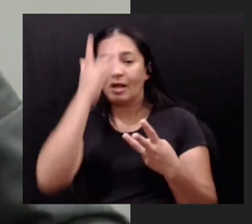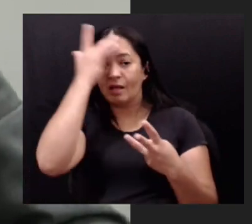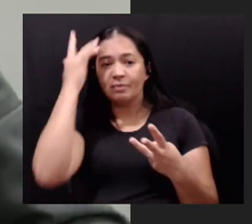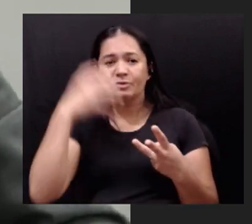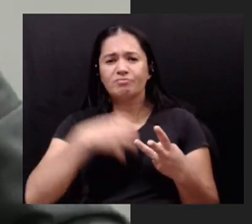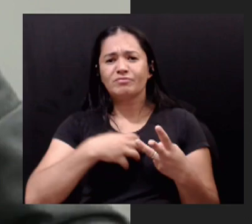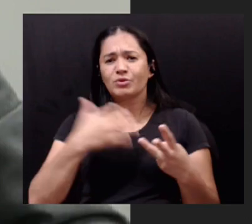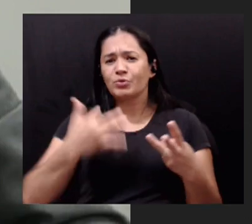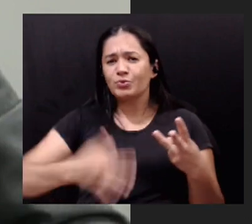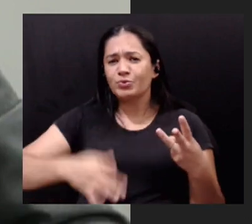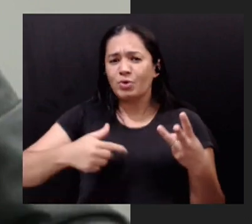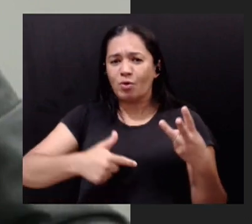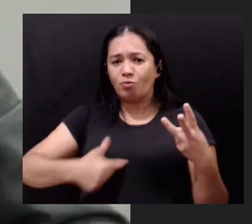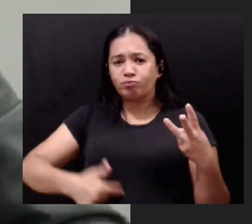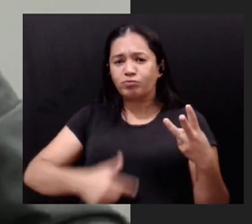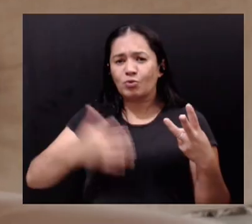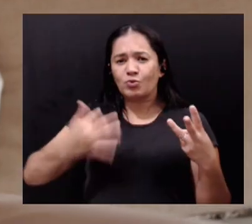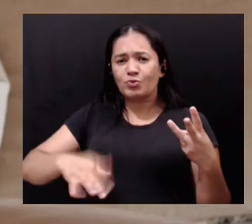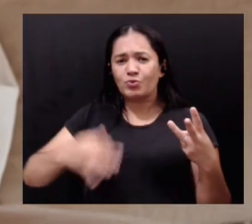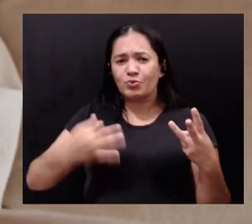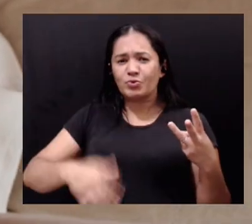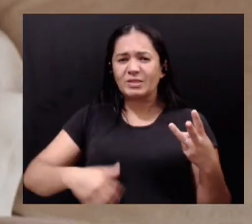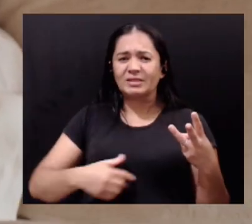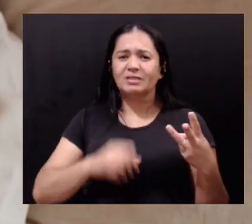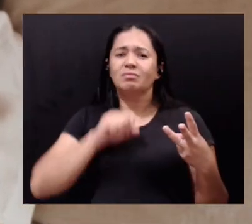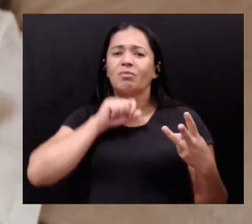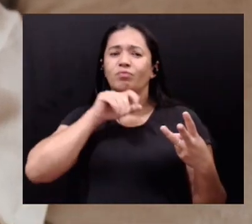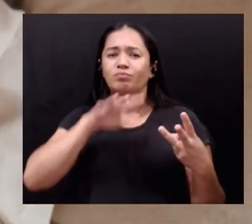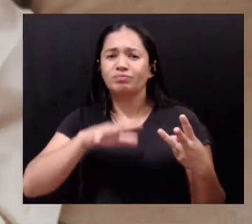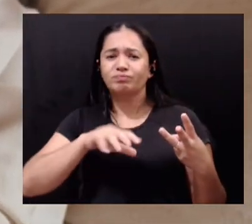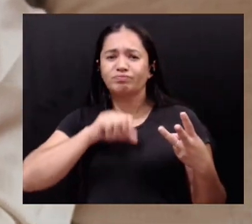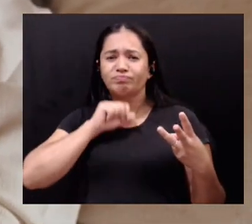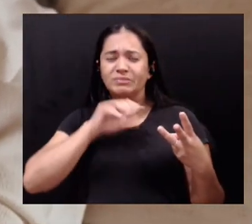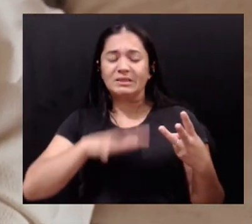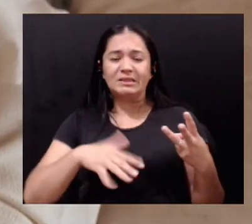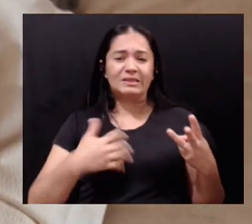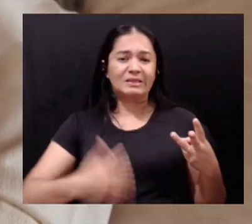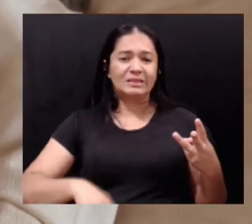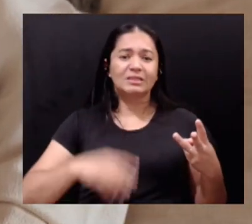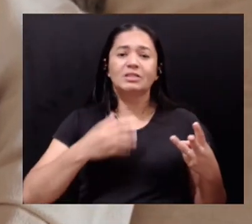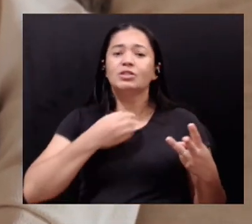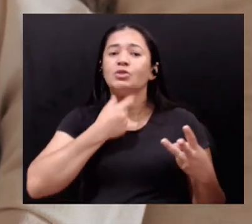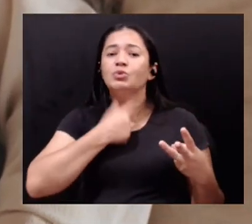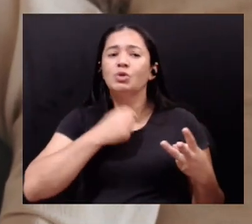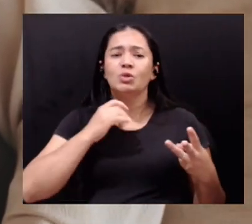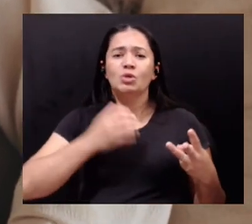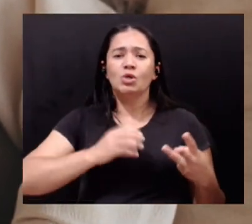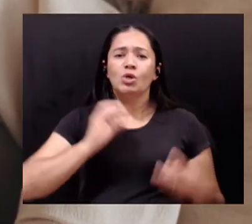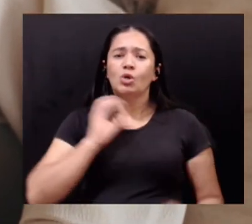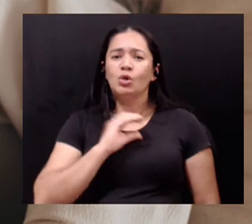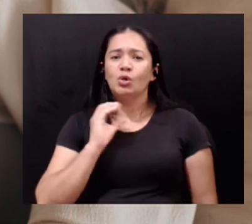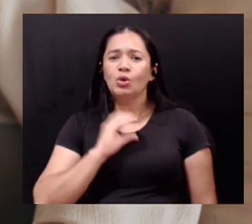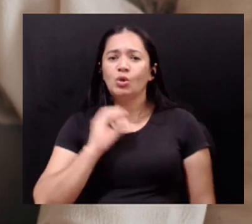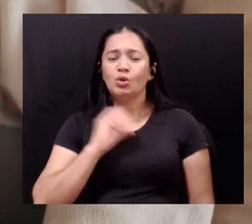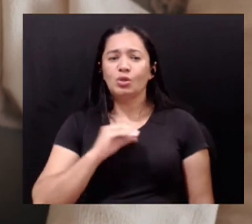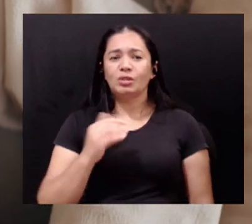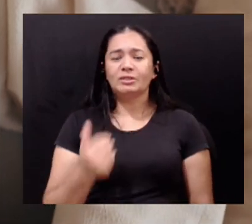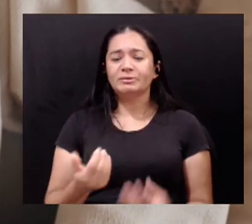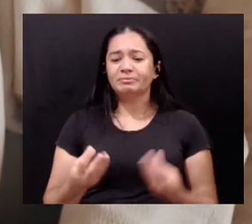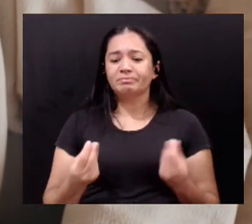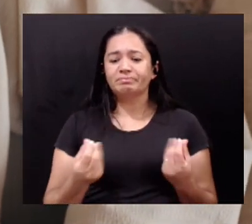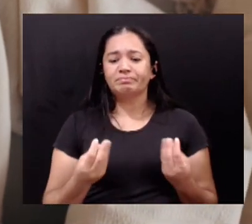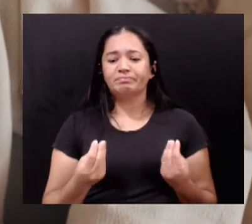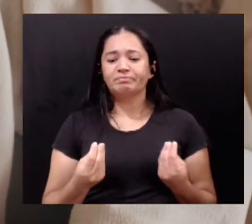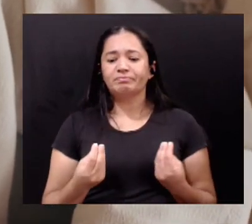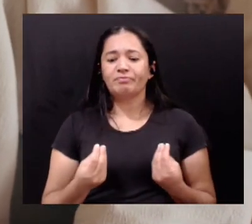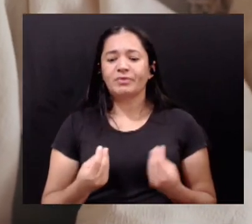abdominal, pode ter náusea, enjoo, aquela queimação, né, epigástrica, ou que sobe um pouco aqui